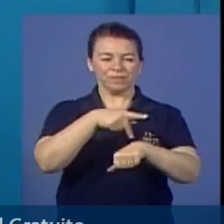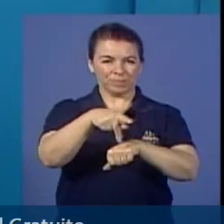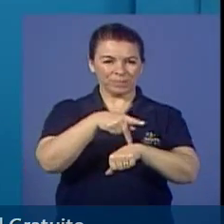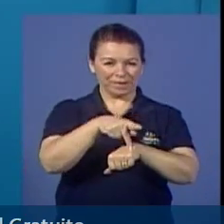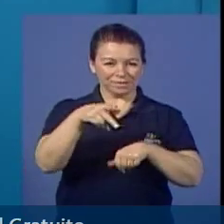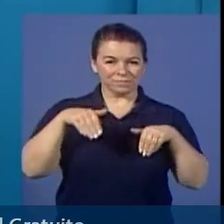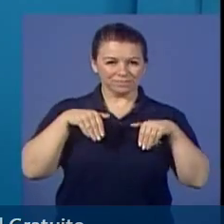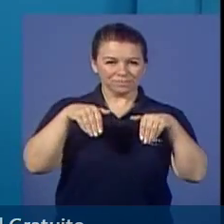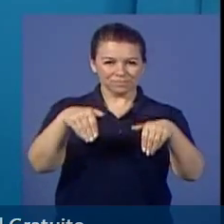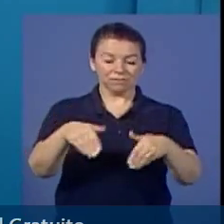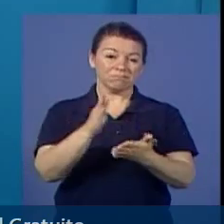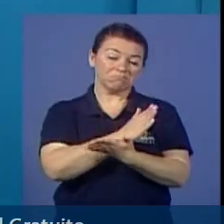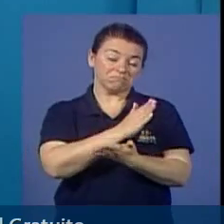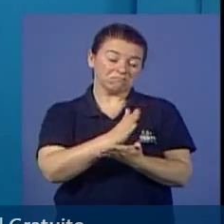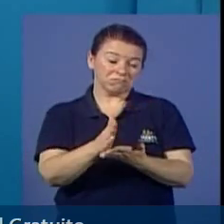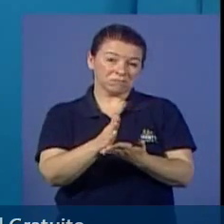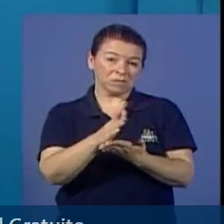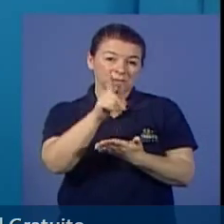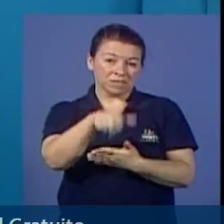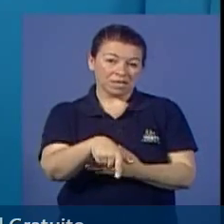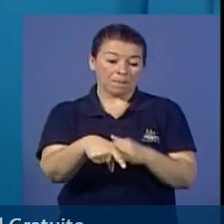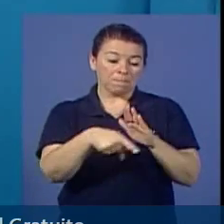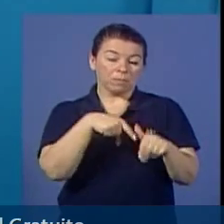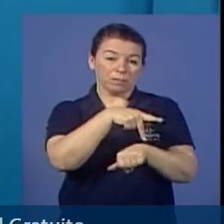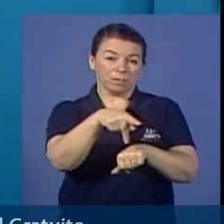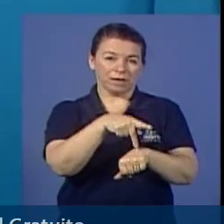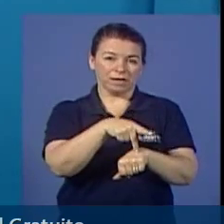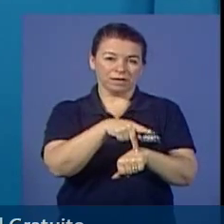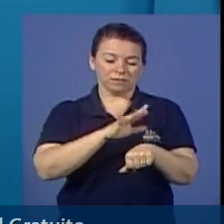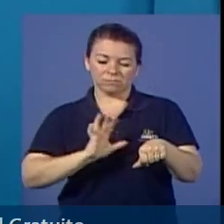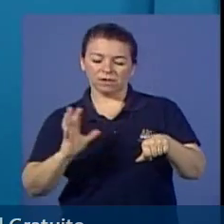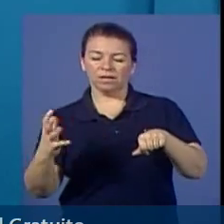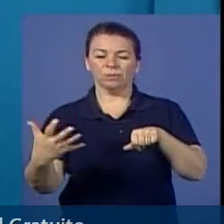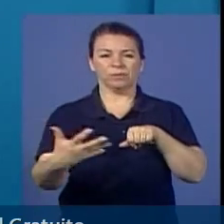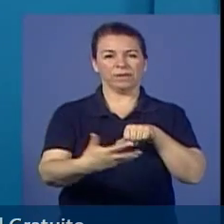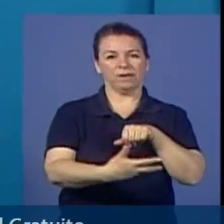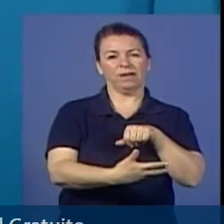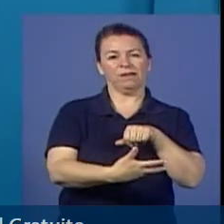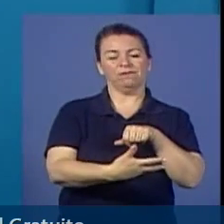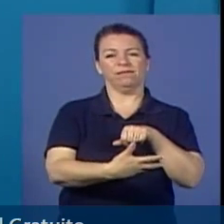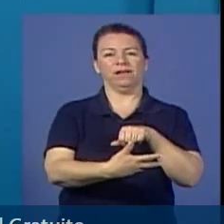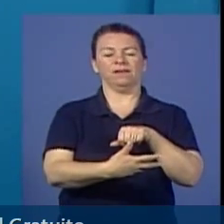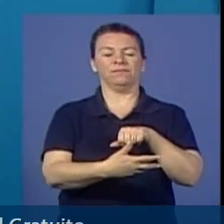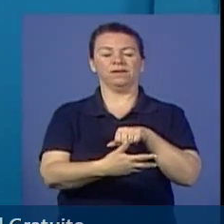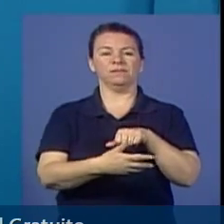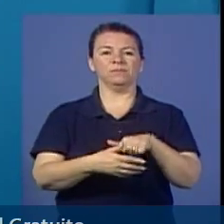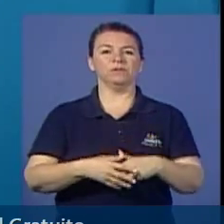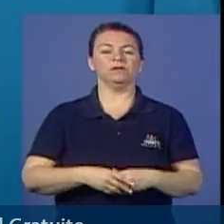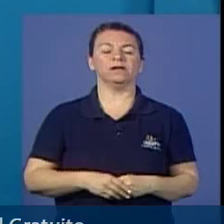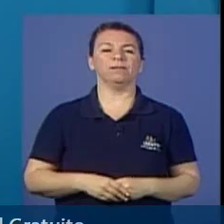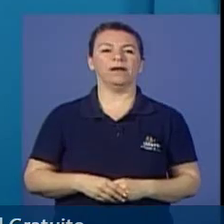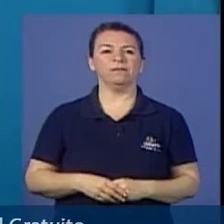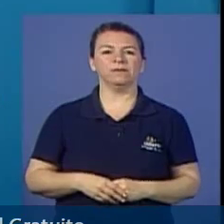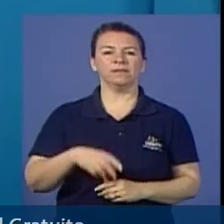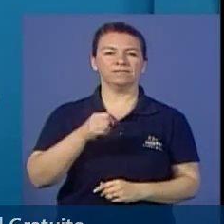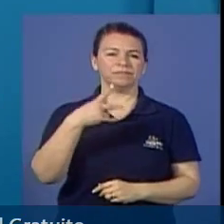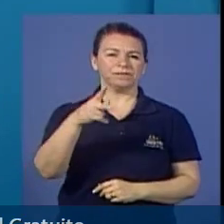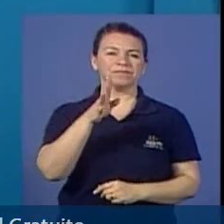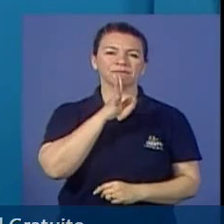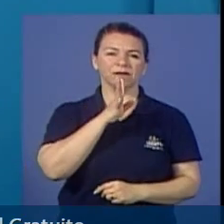Austrália como centro. E o resto ao redor. Mas, no entanto, esse é o mapa que eu reconheço, que você